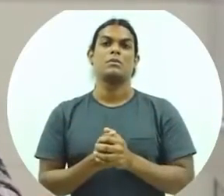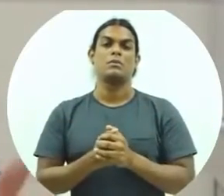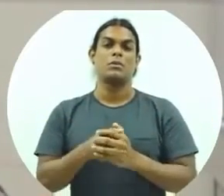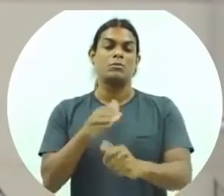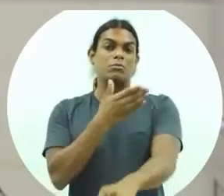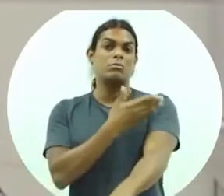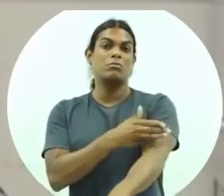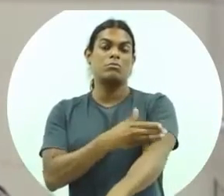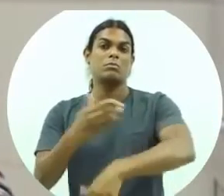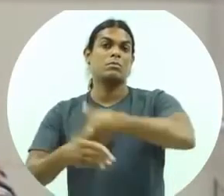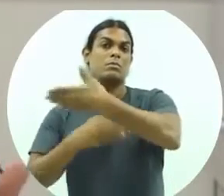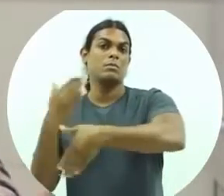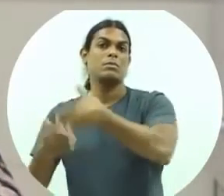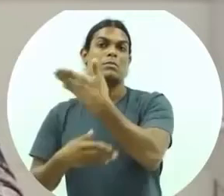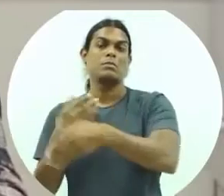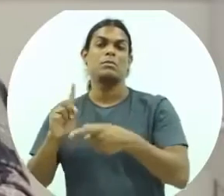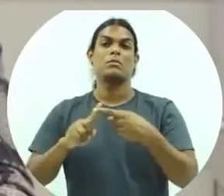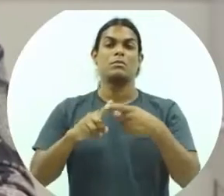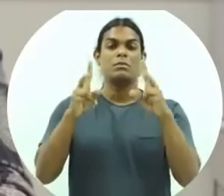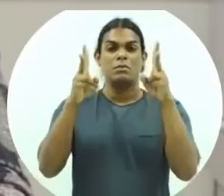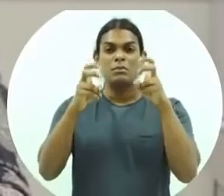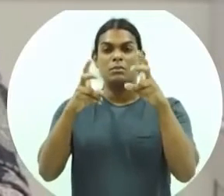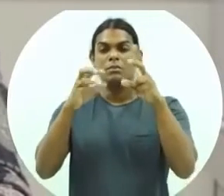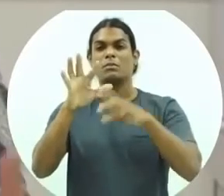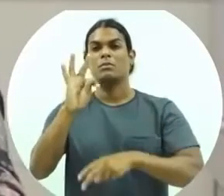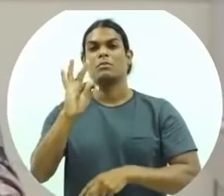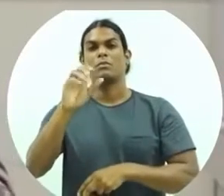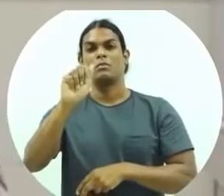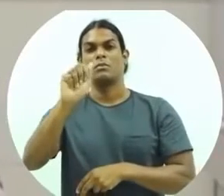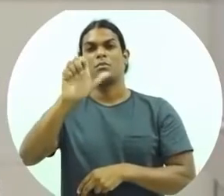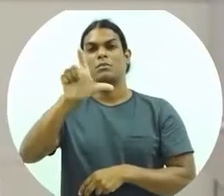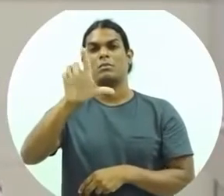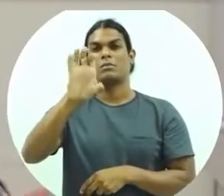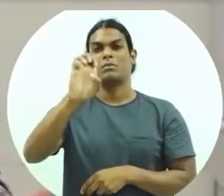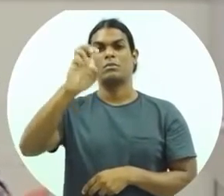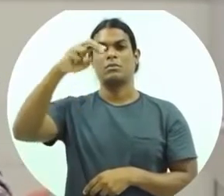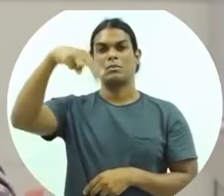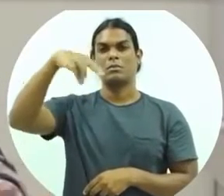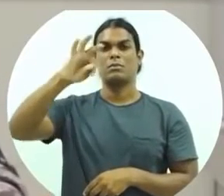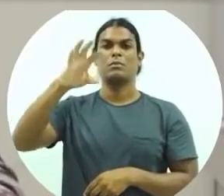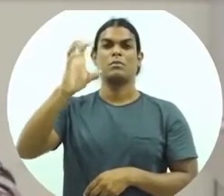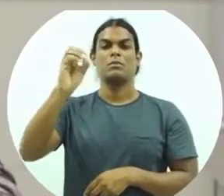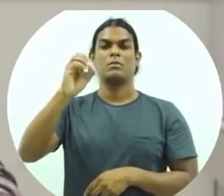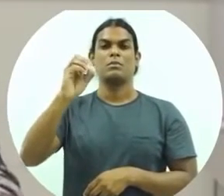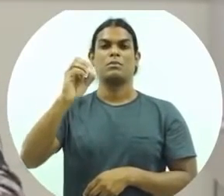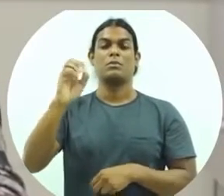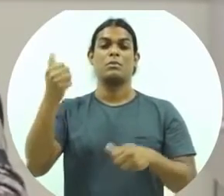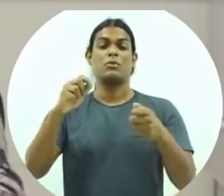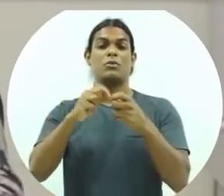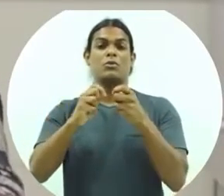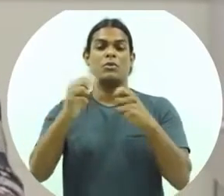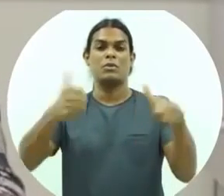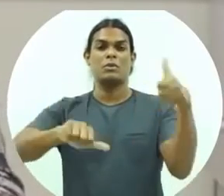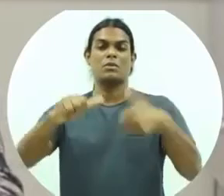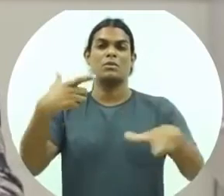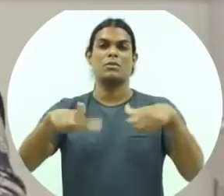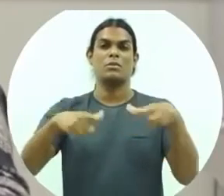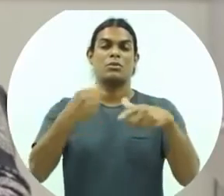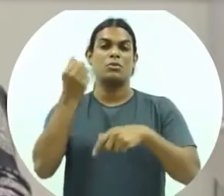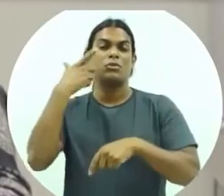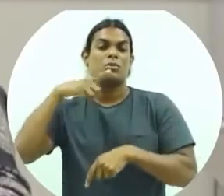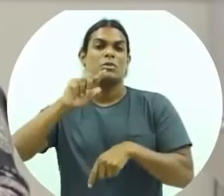de treinamento e desenvolvimento. E identificar talentos. A partir do momento em que eu faço avaliação de desempenho, eu consigo